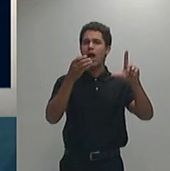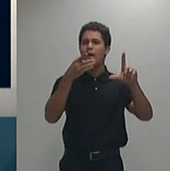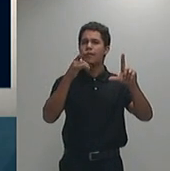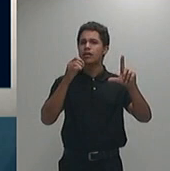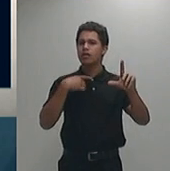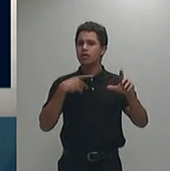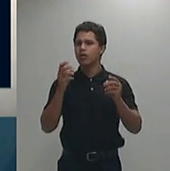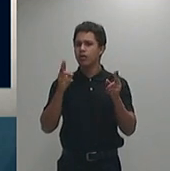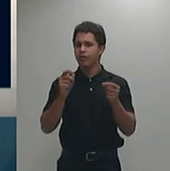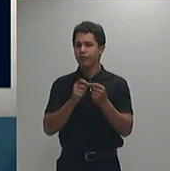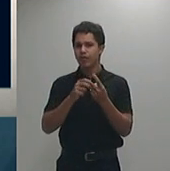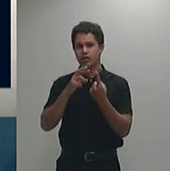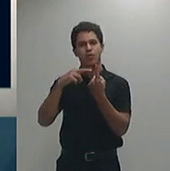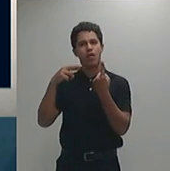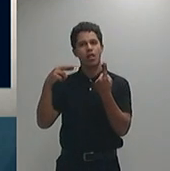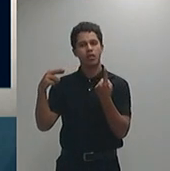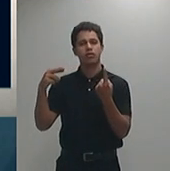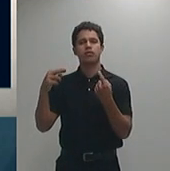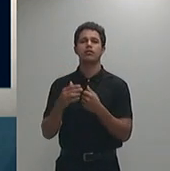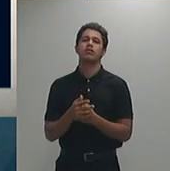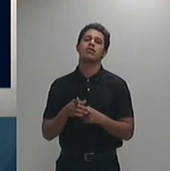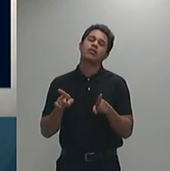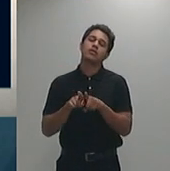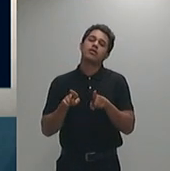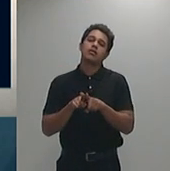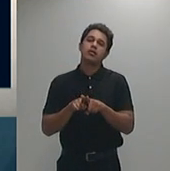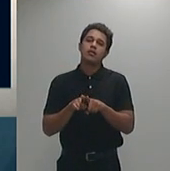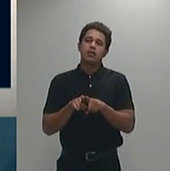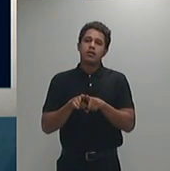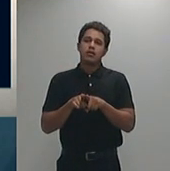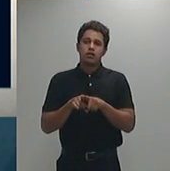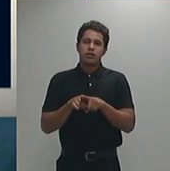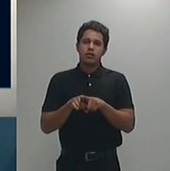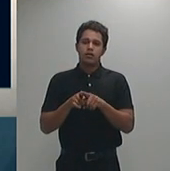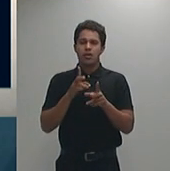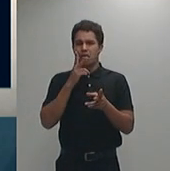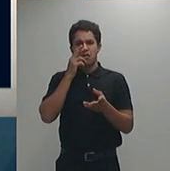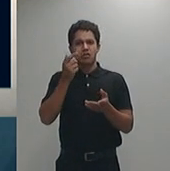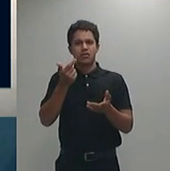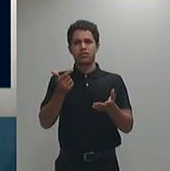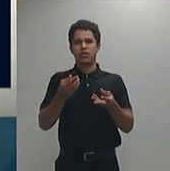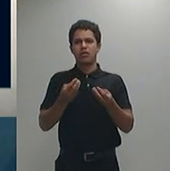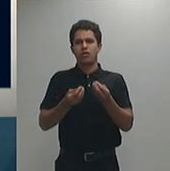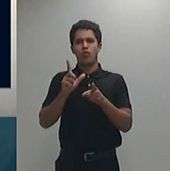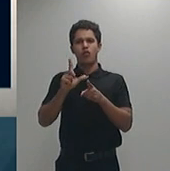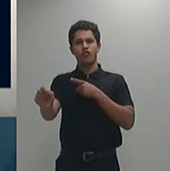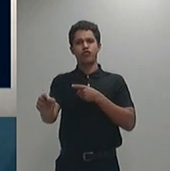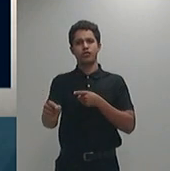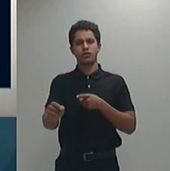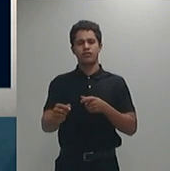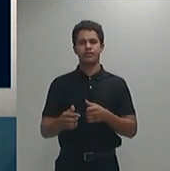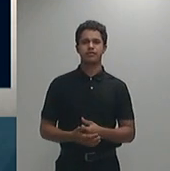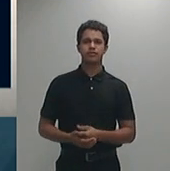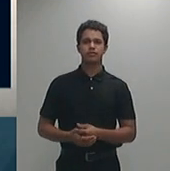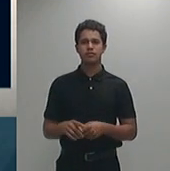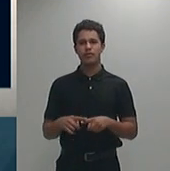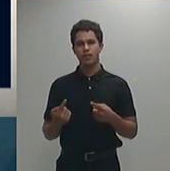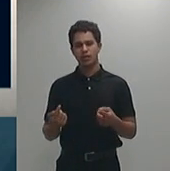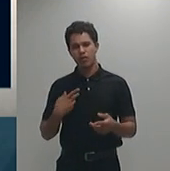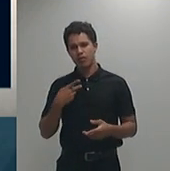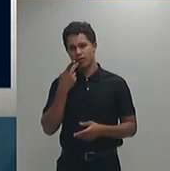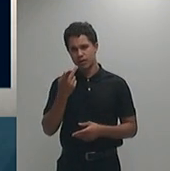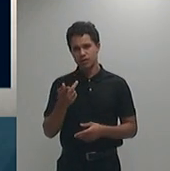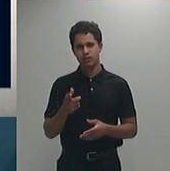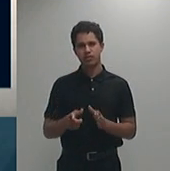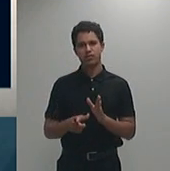eminente relator também aí eu acho que não teria como fugir então eu vou adiantando